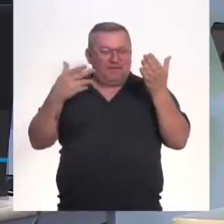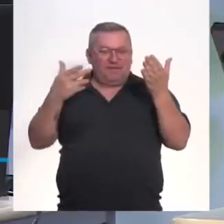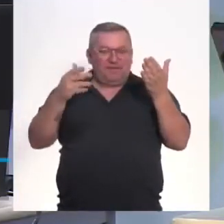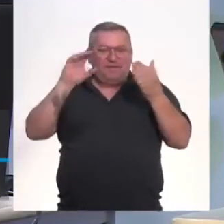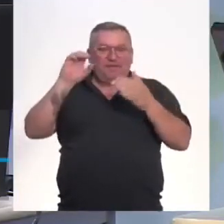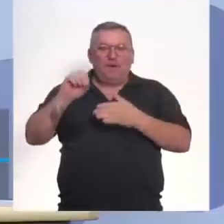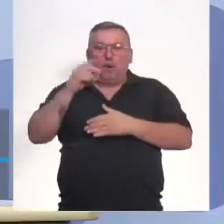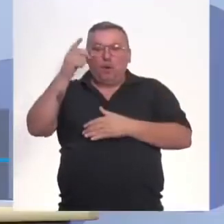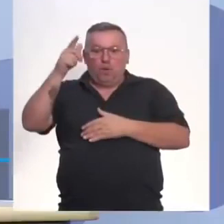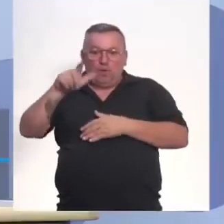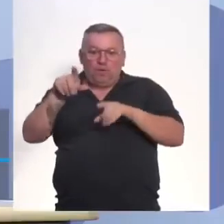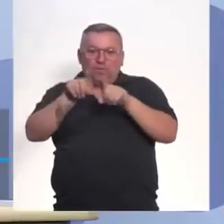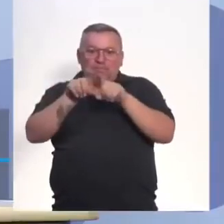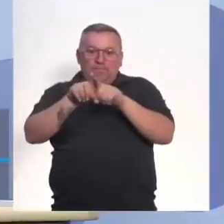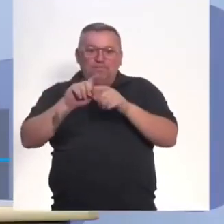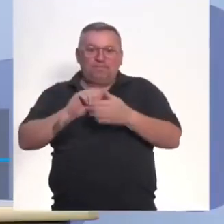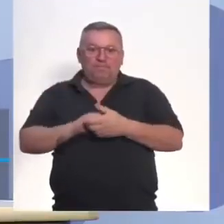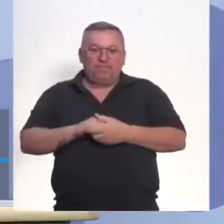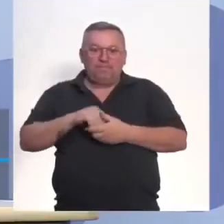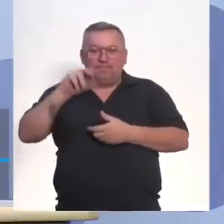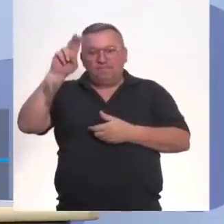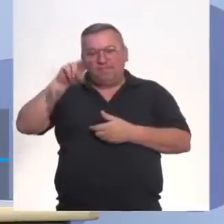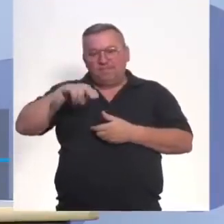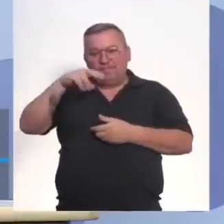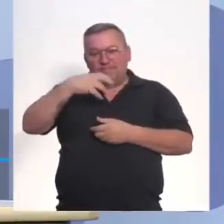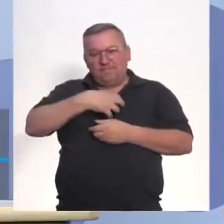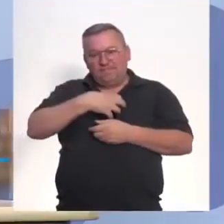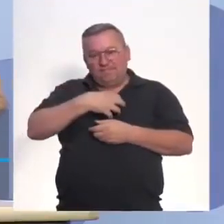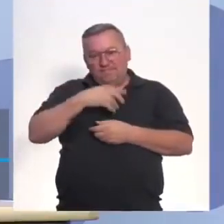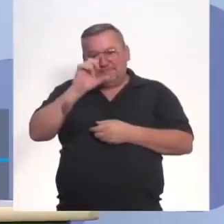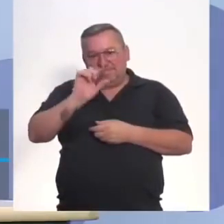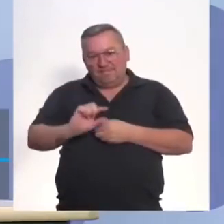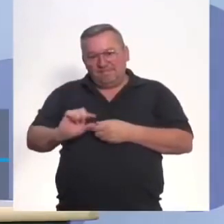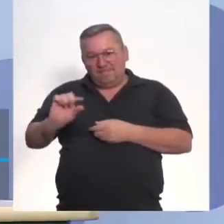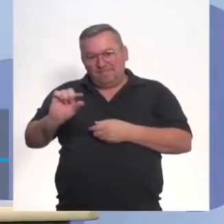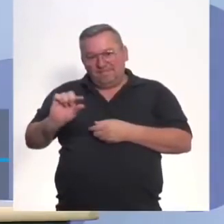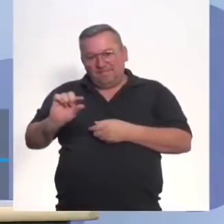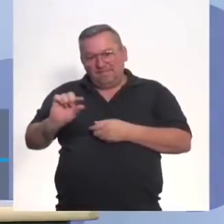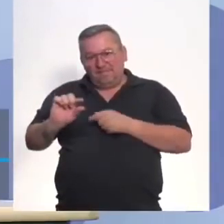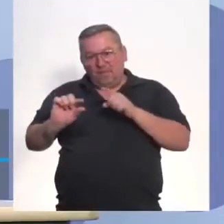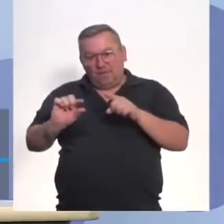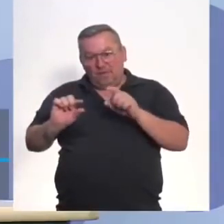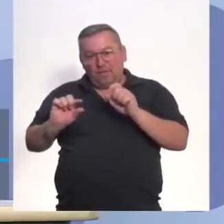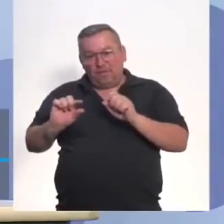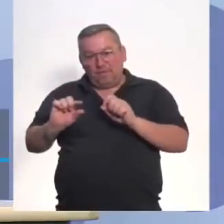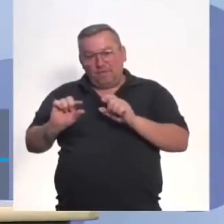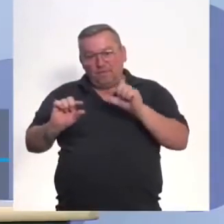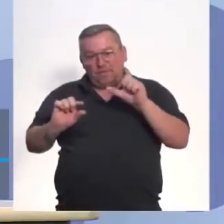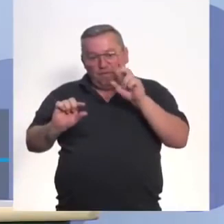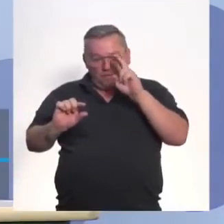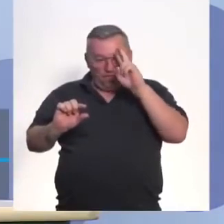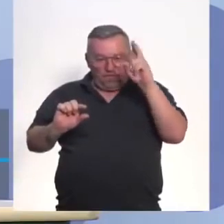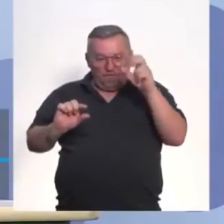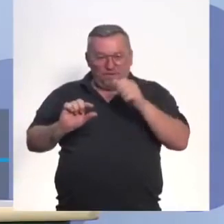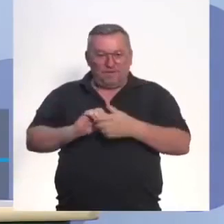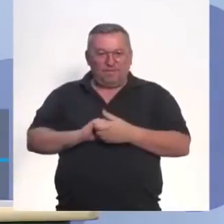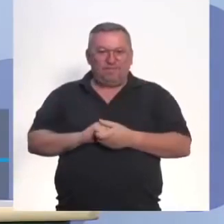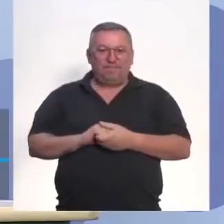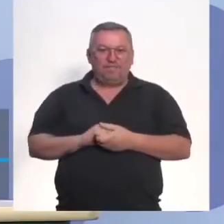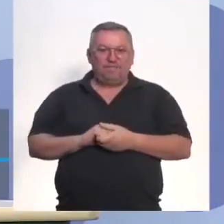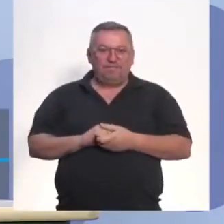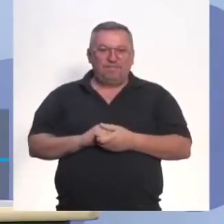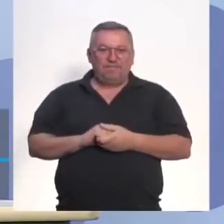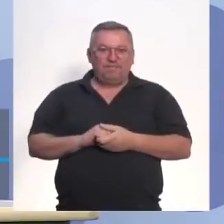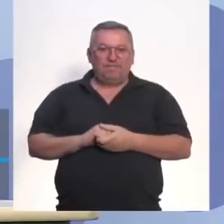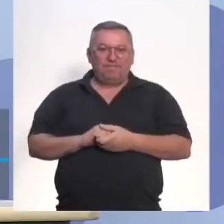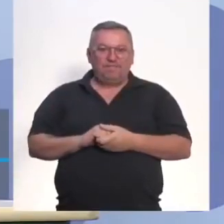aqui. outro, vou deixar outro ensinamento para eles. Nunca se sinta tão pequeno, porque você pode ter um poder muito grande, né?